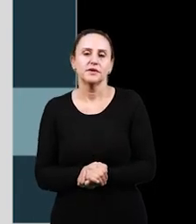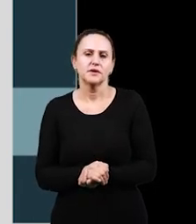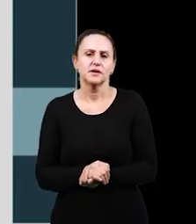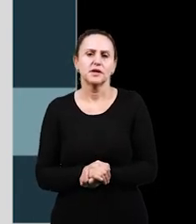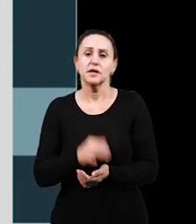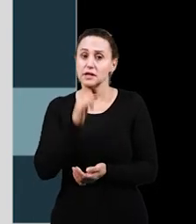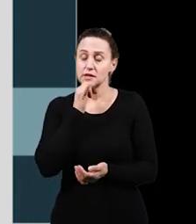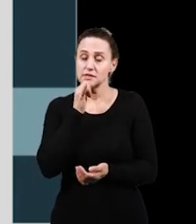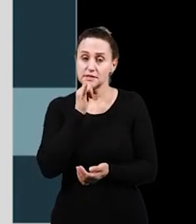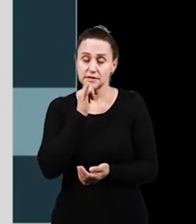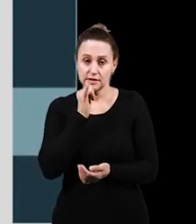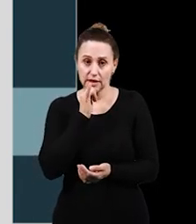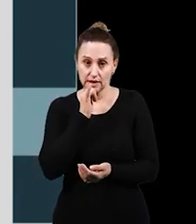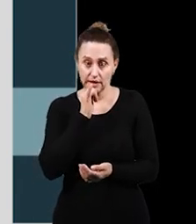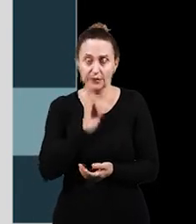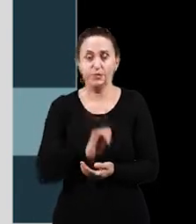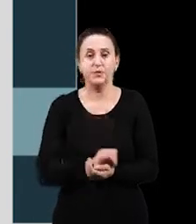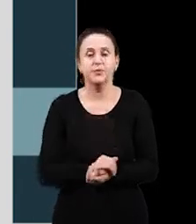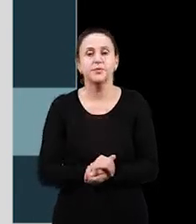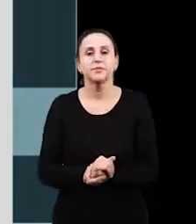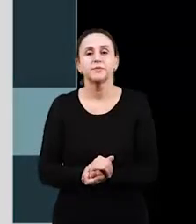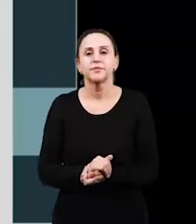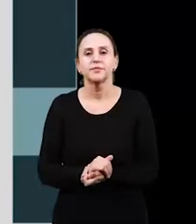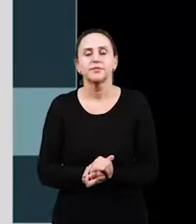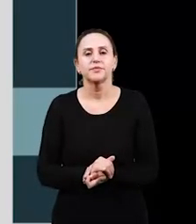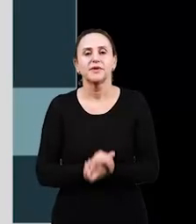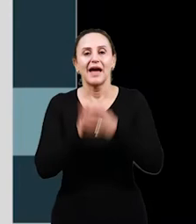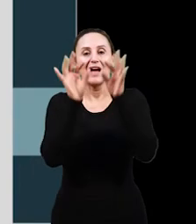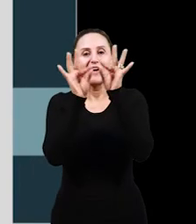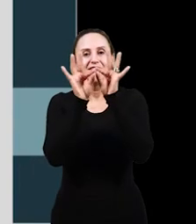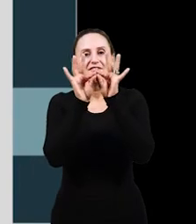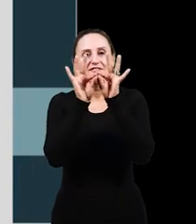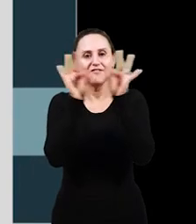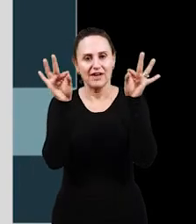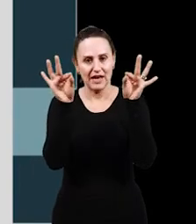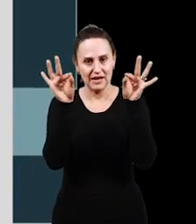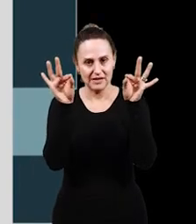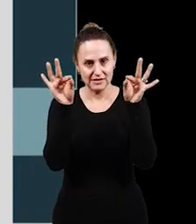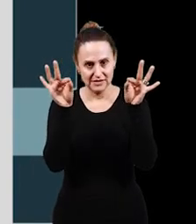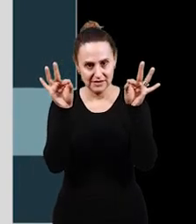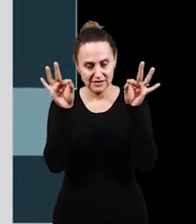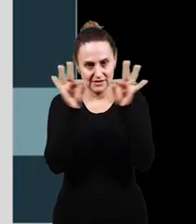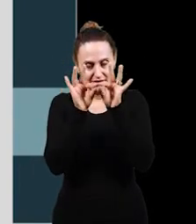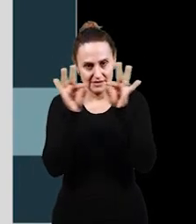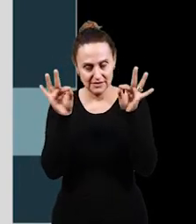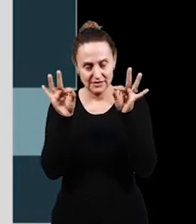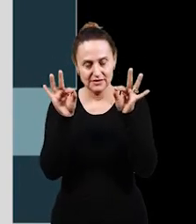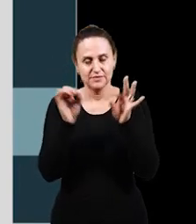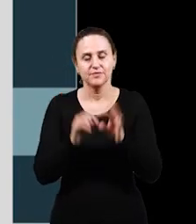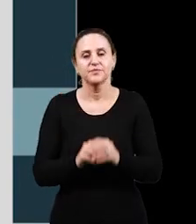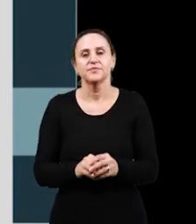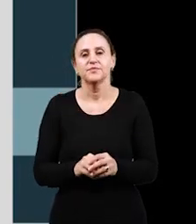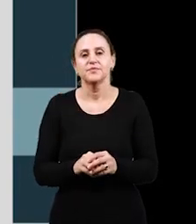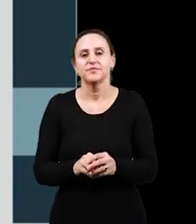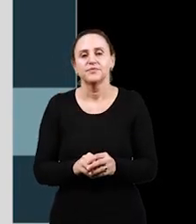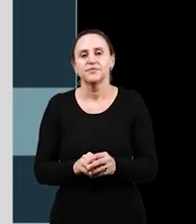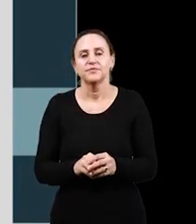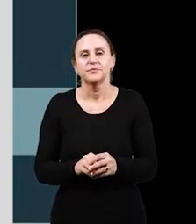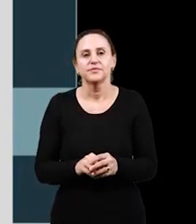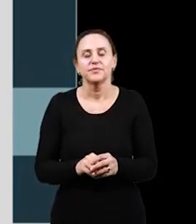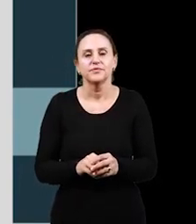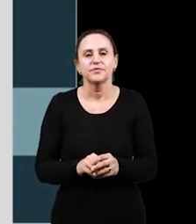nesse exemplo aqui e a frase ela pode ser ela na verdade o que eu